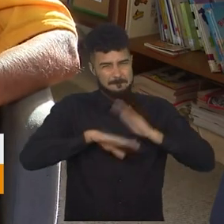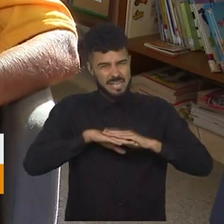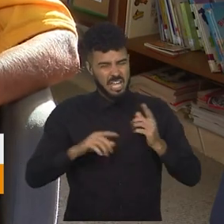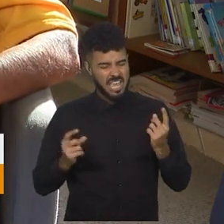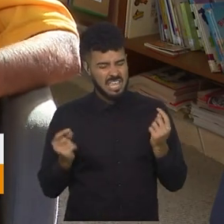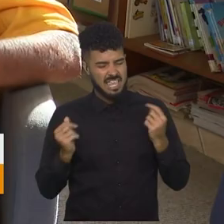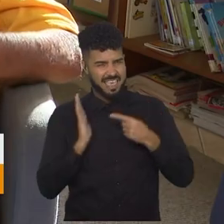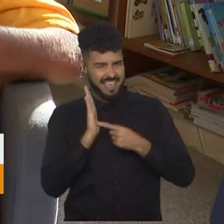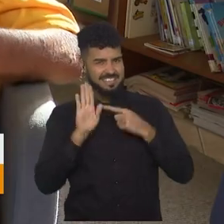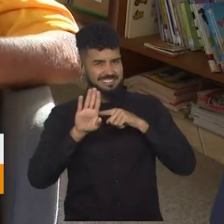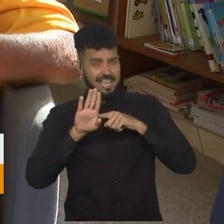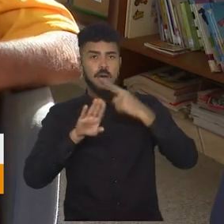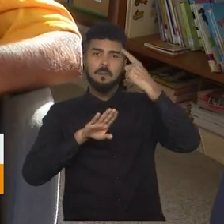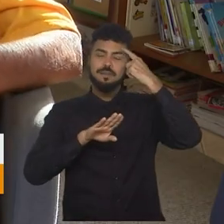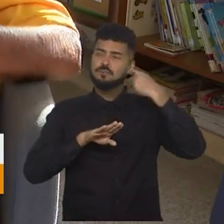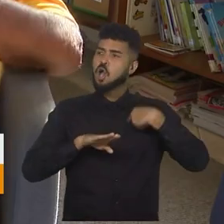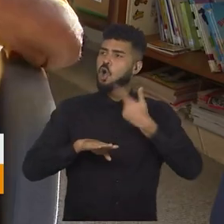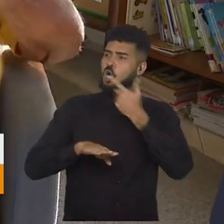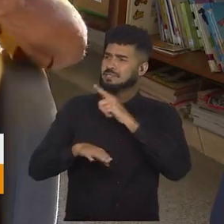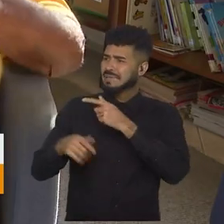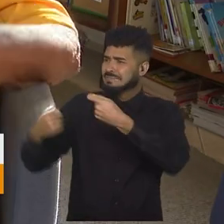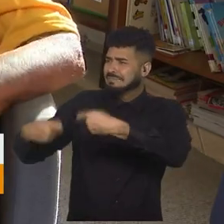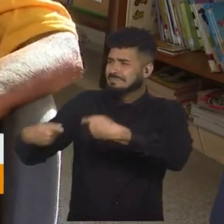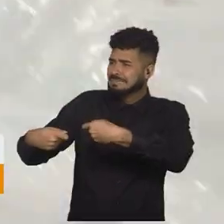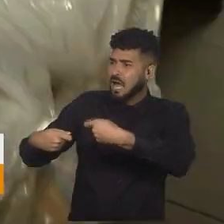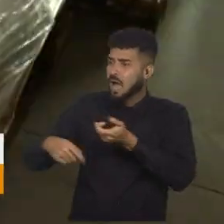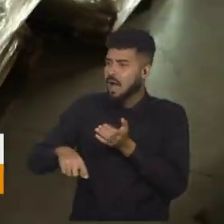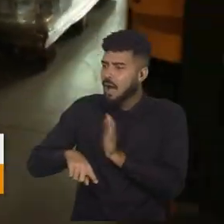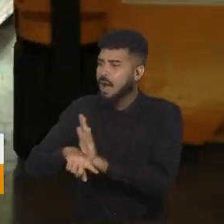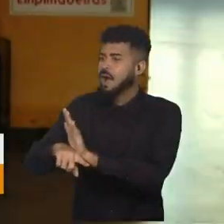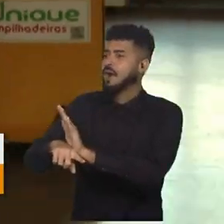tua é quando tu consegue ver a necessidade do outro.